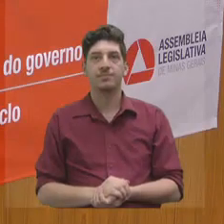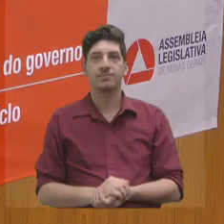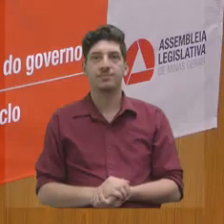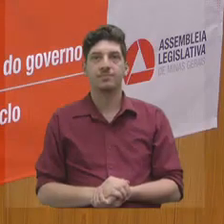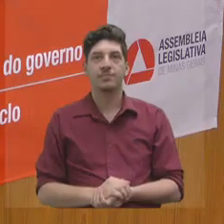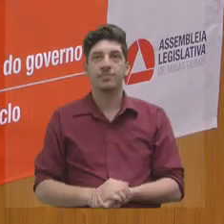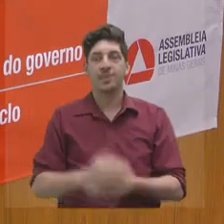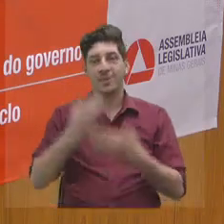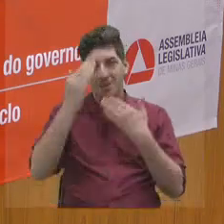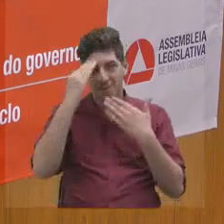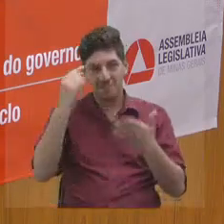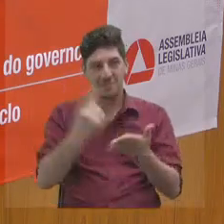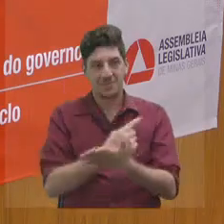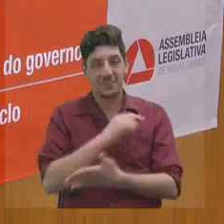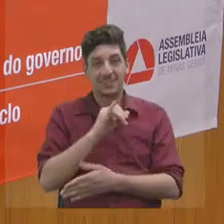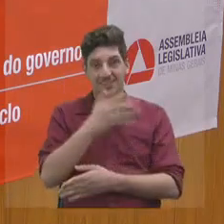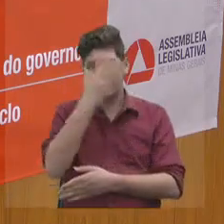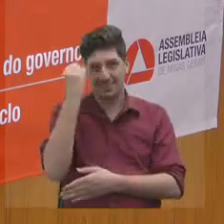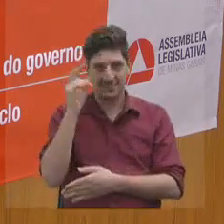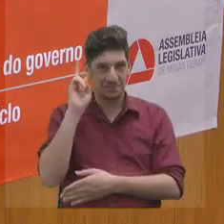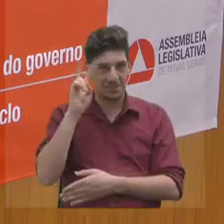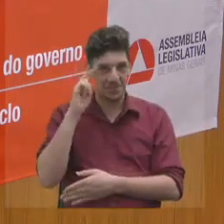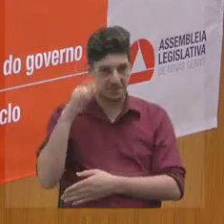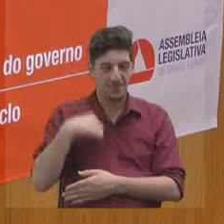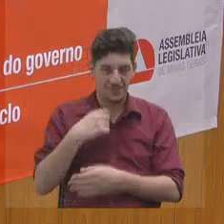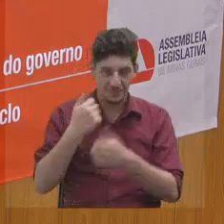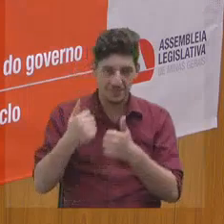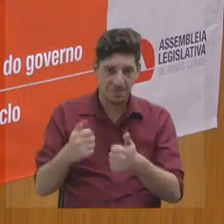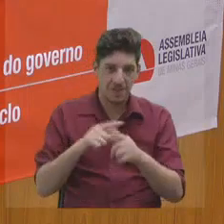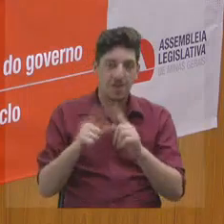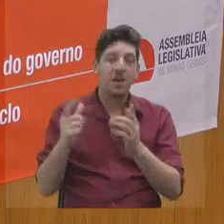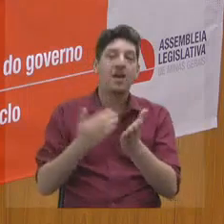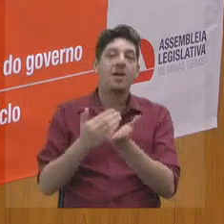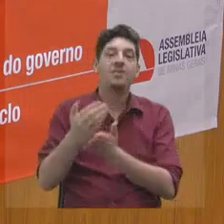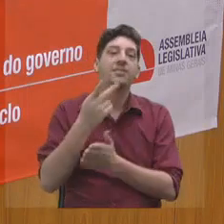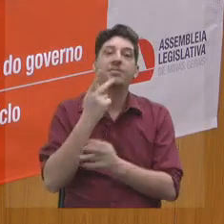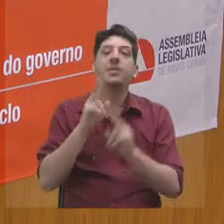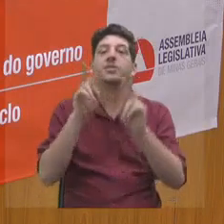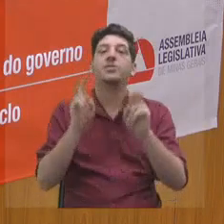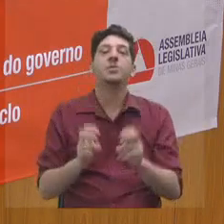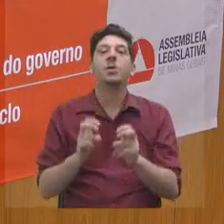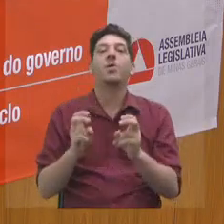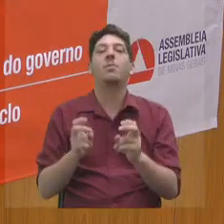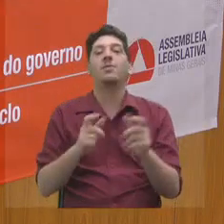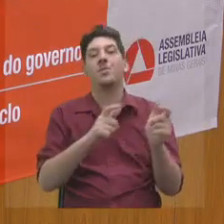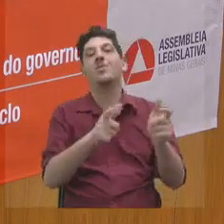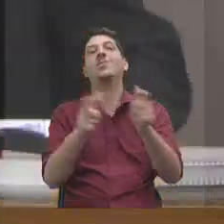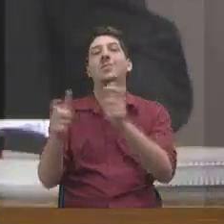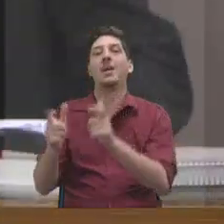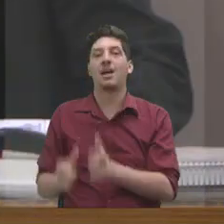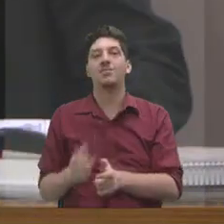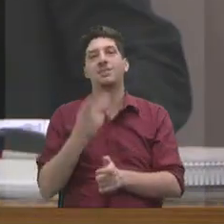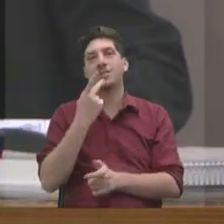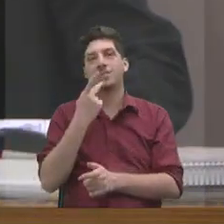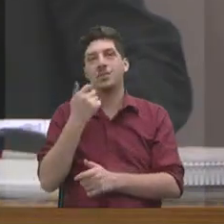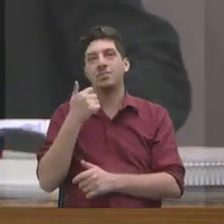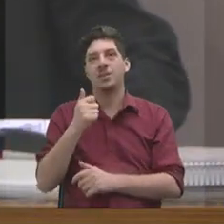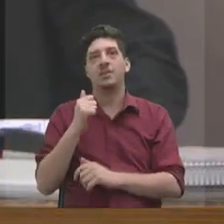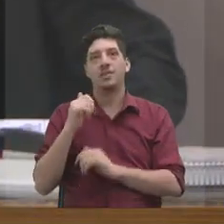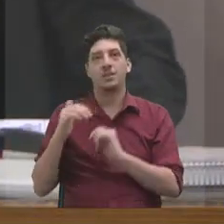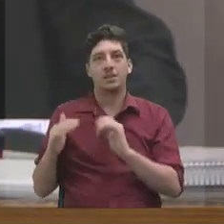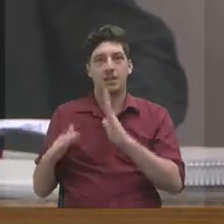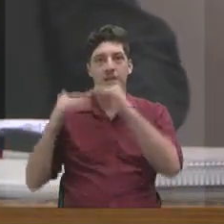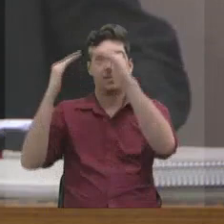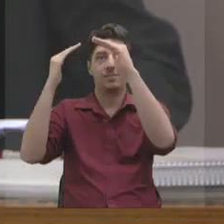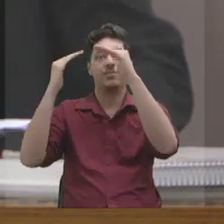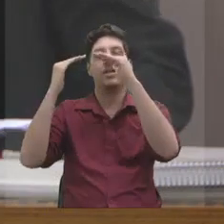esqueceu alguma coisa Senhor me lembra aqui mas acho que começando pelo pelos trechos que o senhor destacou acho que de avanços desde o